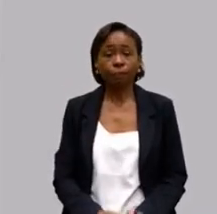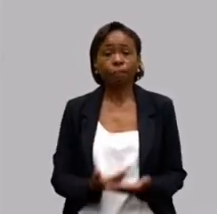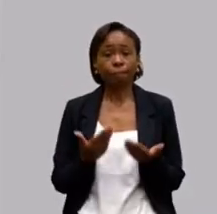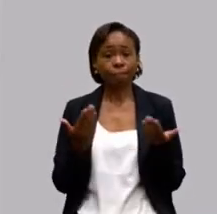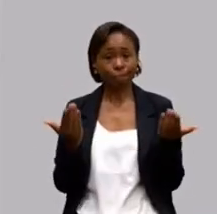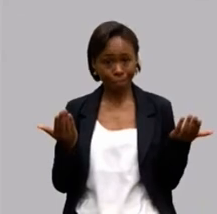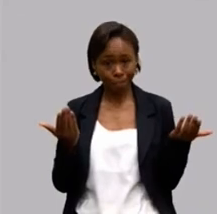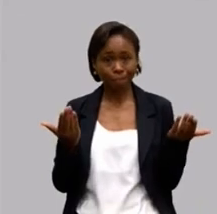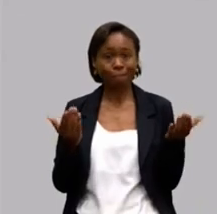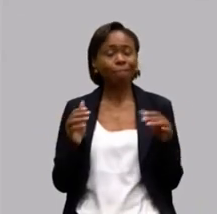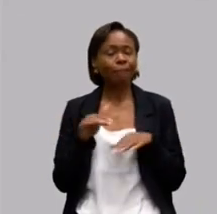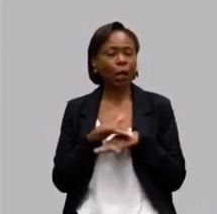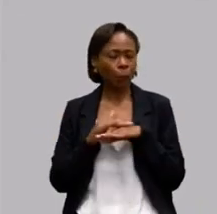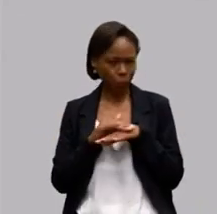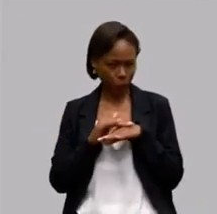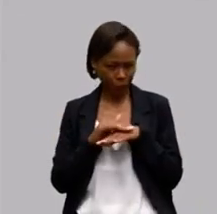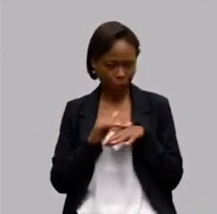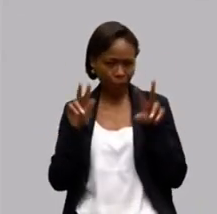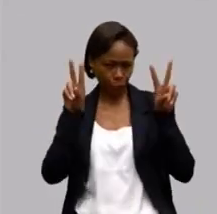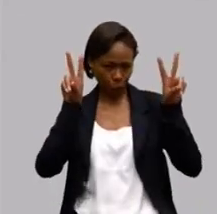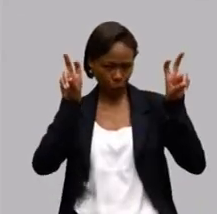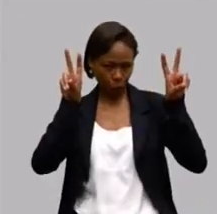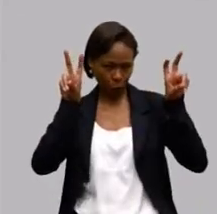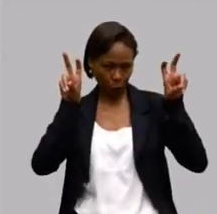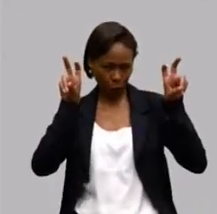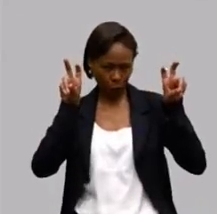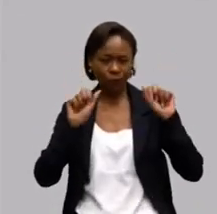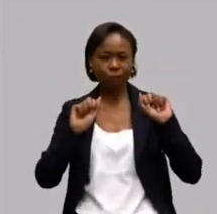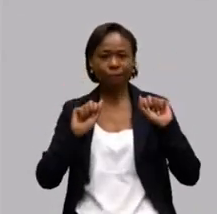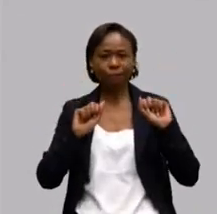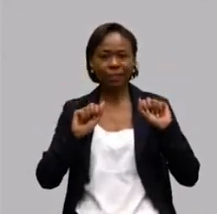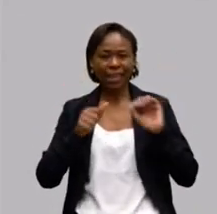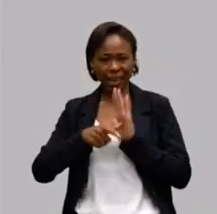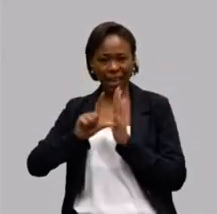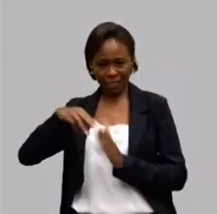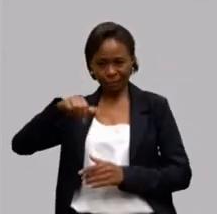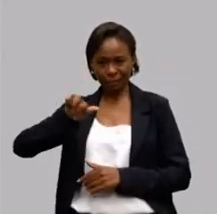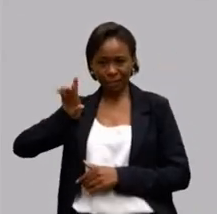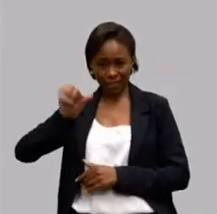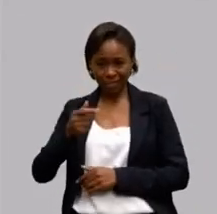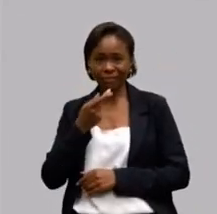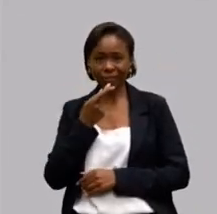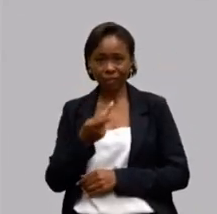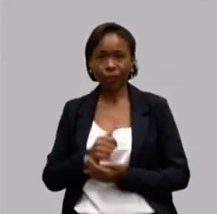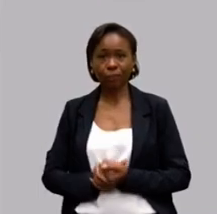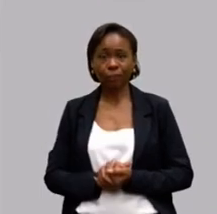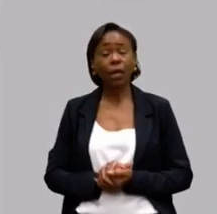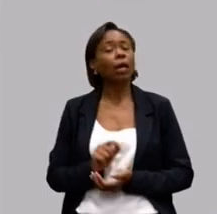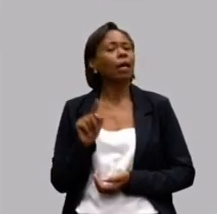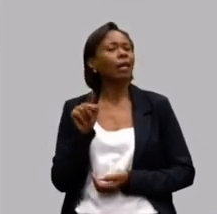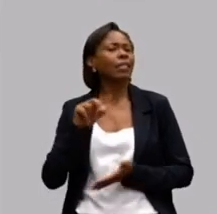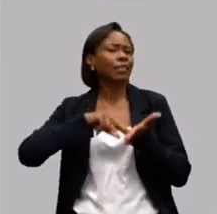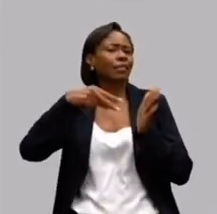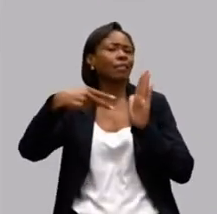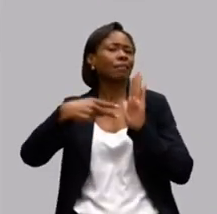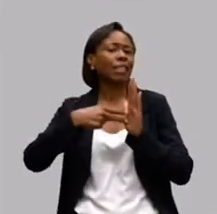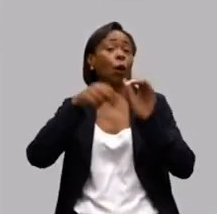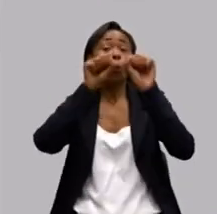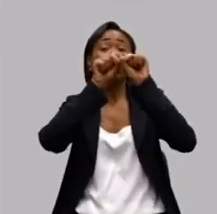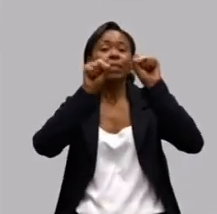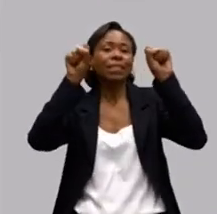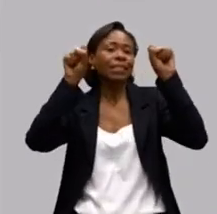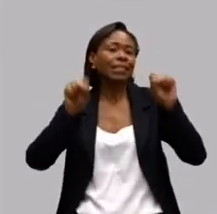que é o título que a Maria Lúcia Fatorelli desenvolveu para o país. Isso é um sistema da dívida. porque